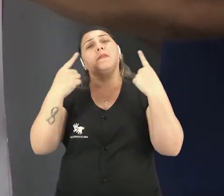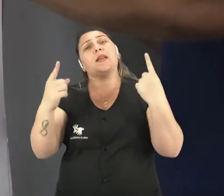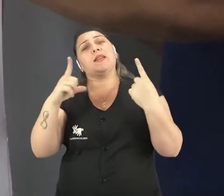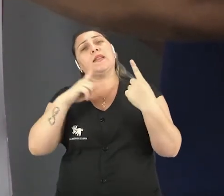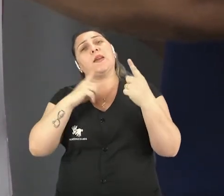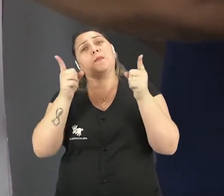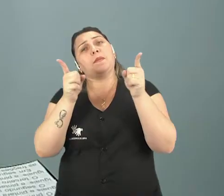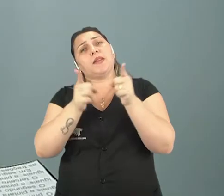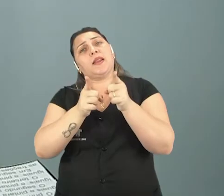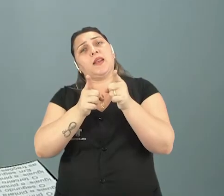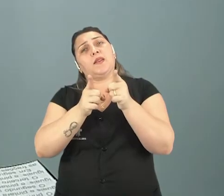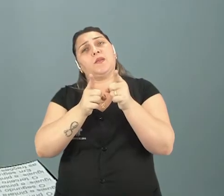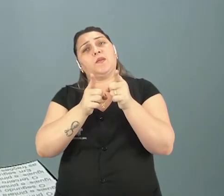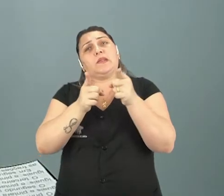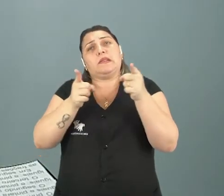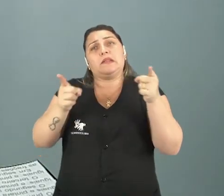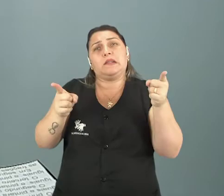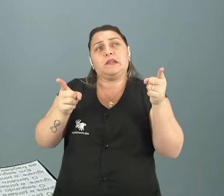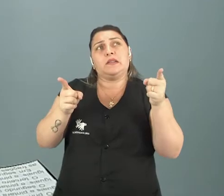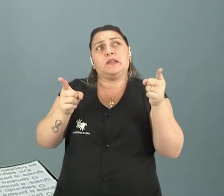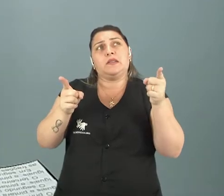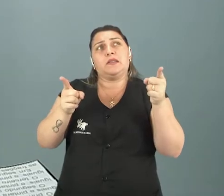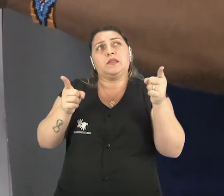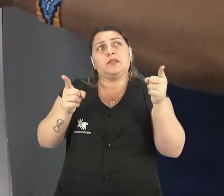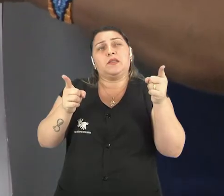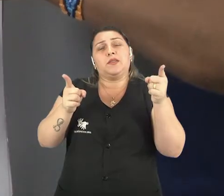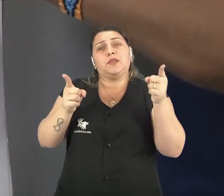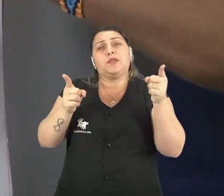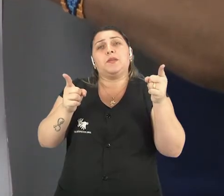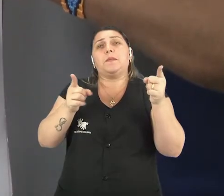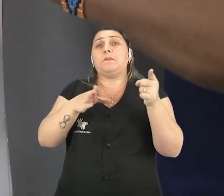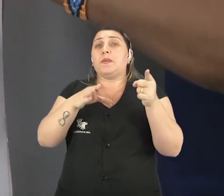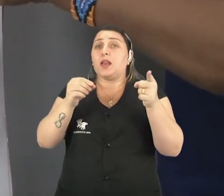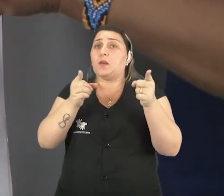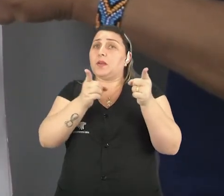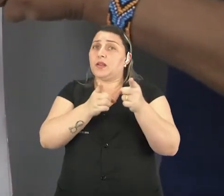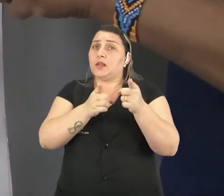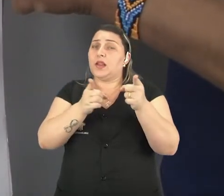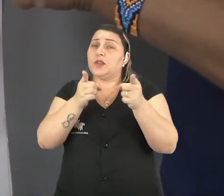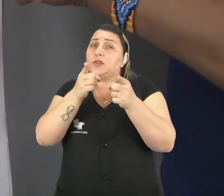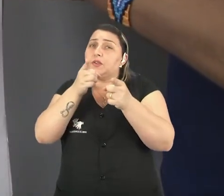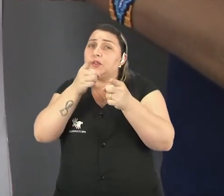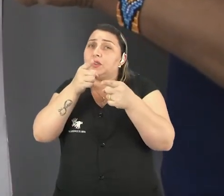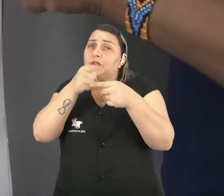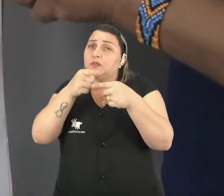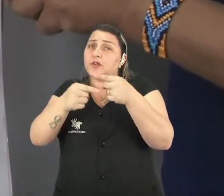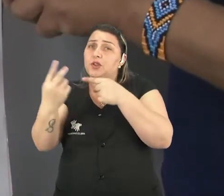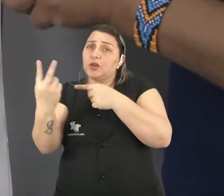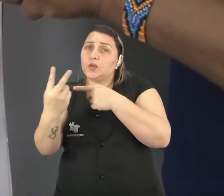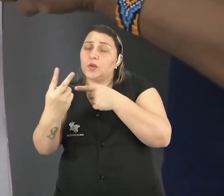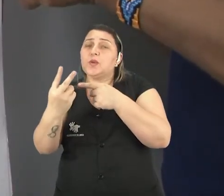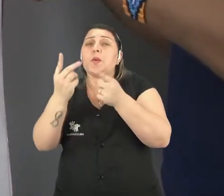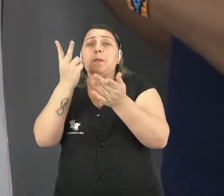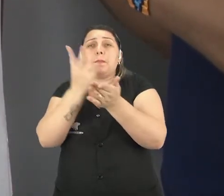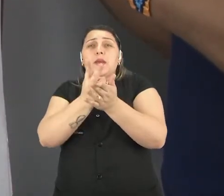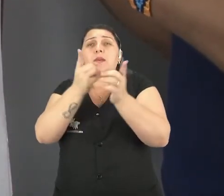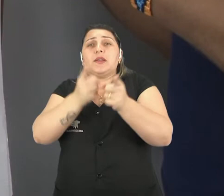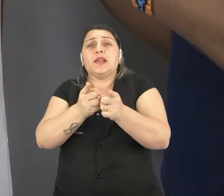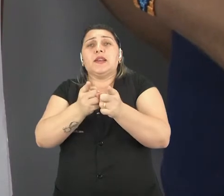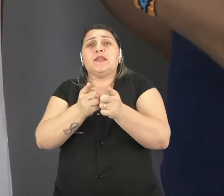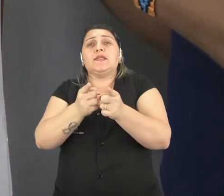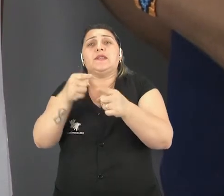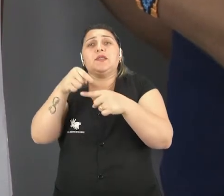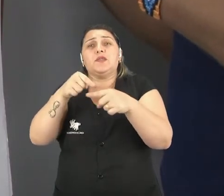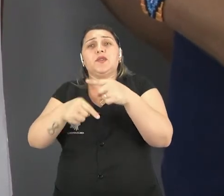tenho um pedaço grande. Aqui eu peguei esse pedaço grande e dividi em 2 pedaços. Aqui eu tenho o mesmo pedaço que eu dividi